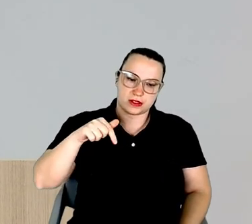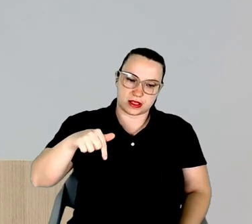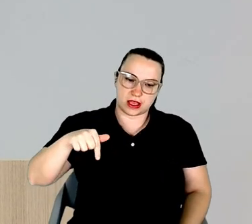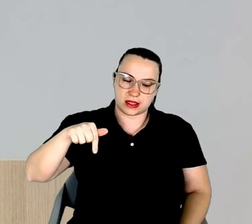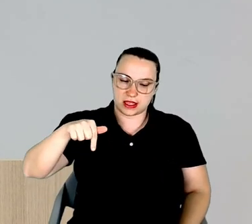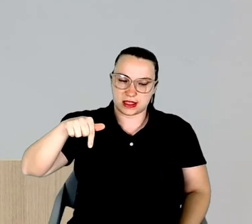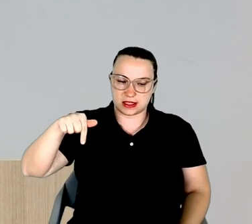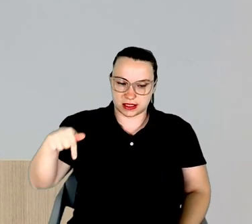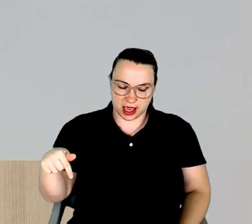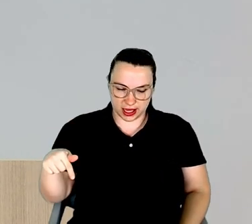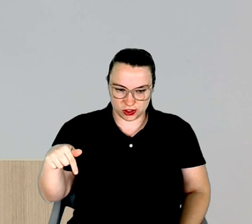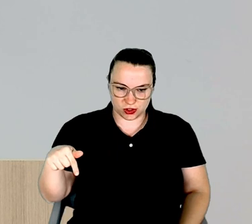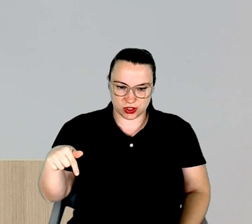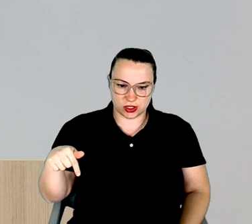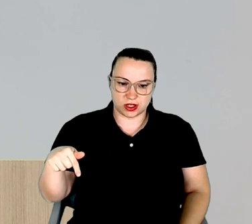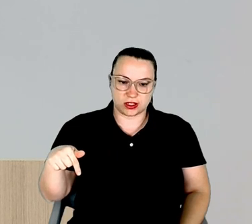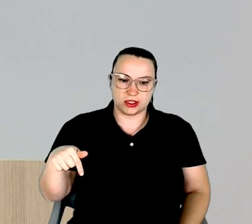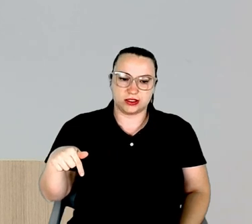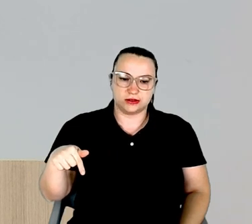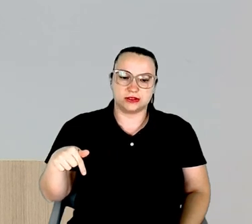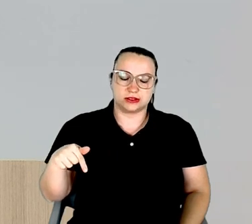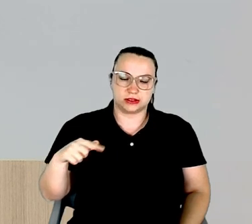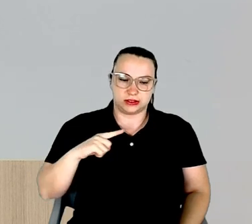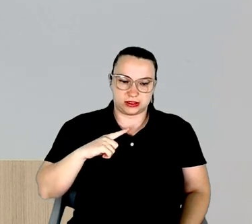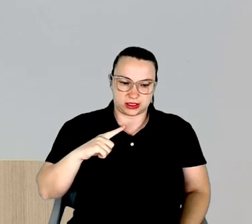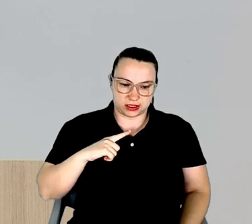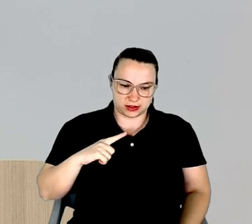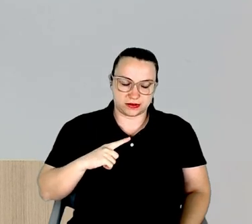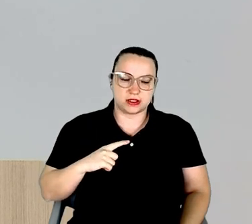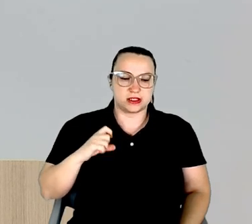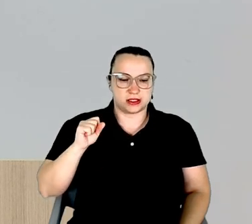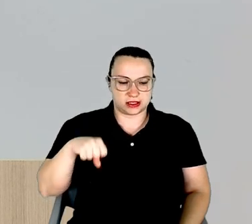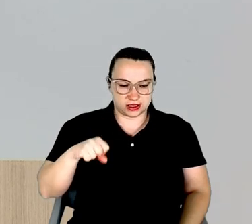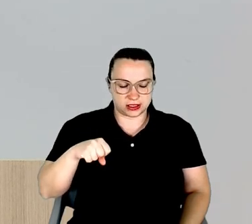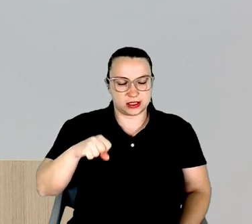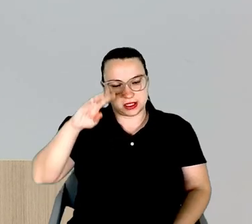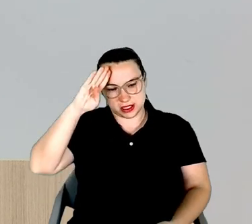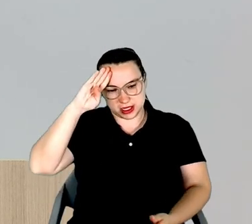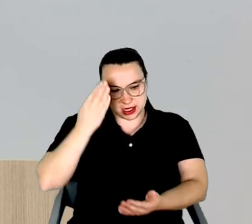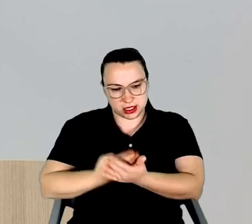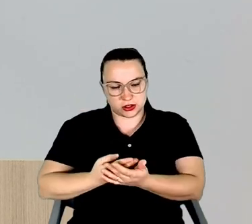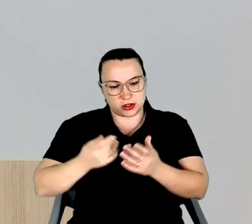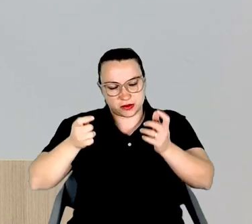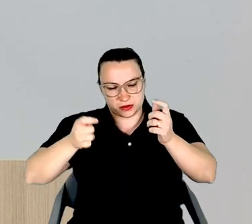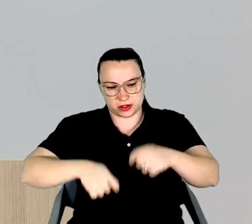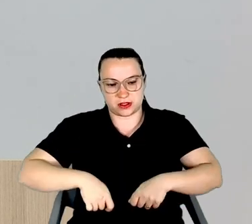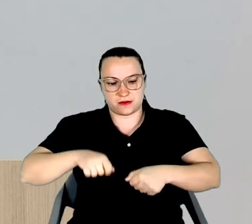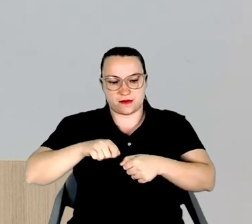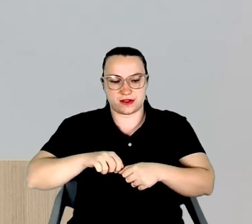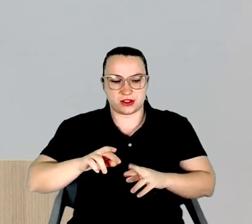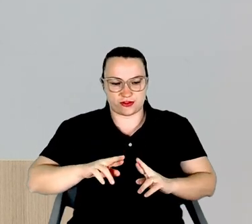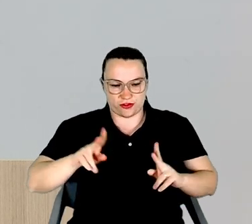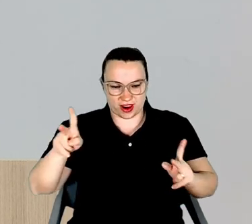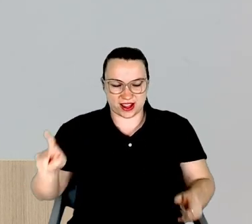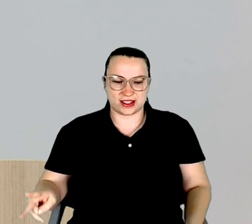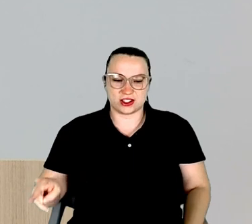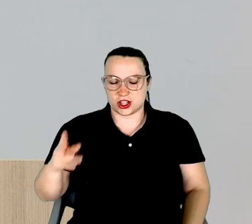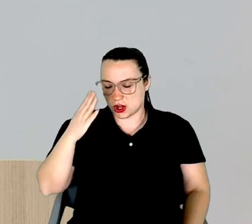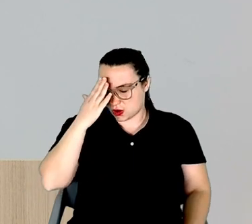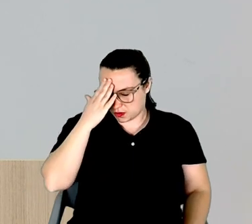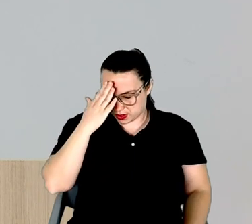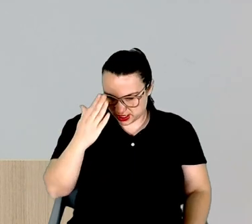1977, através de alguém que acreditou que era possível fazer diferente. Obrigada,